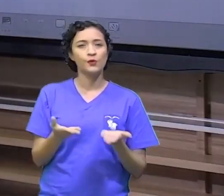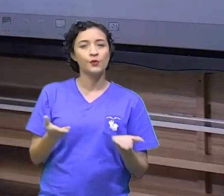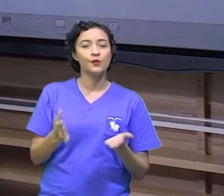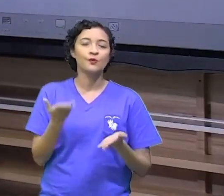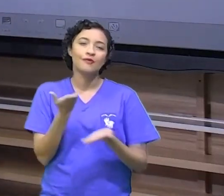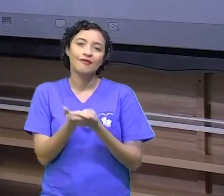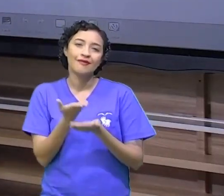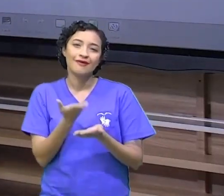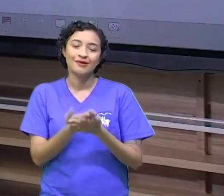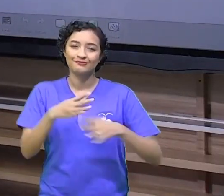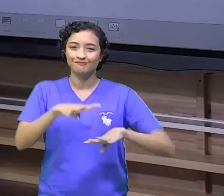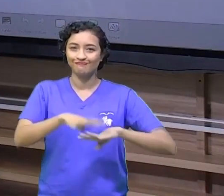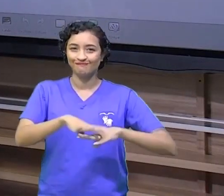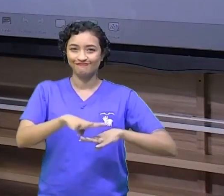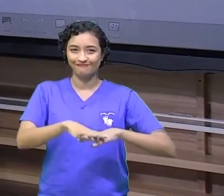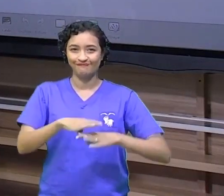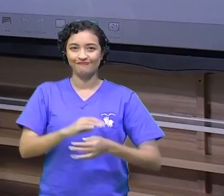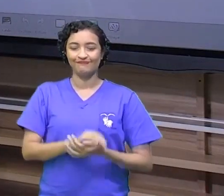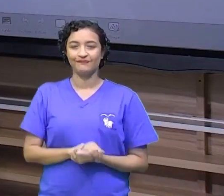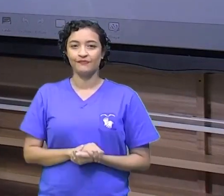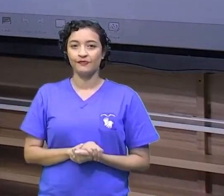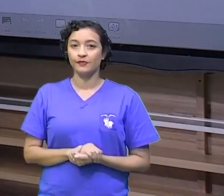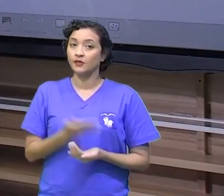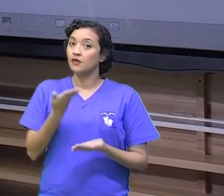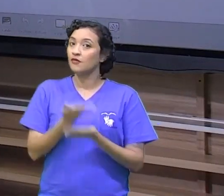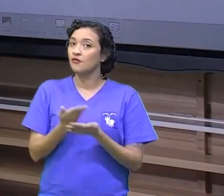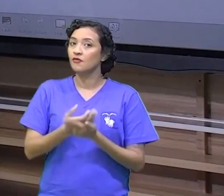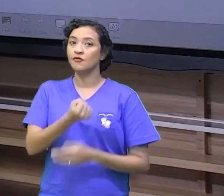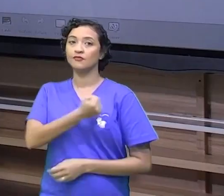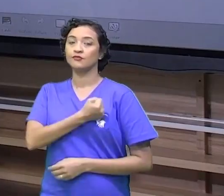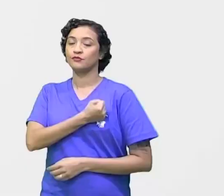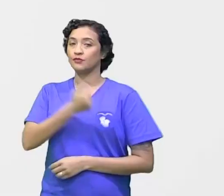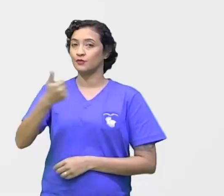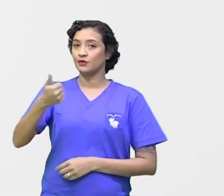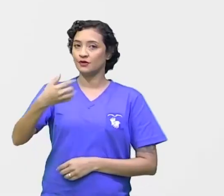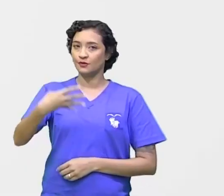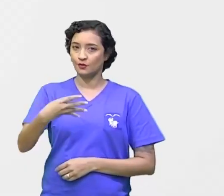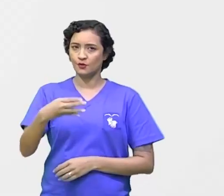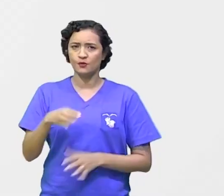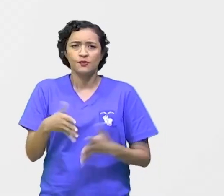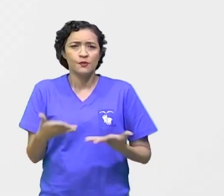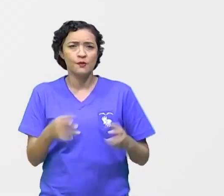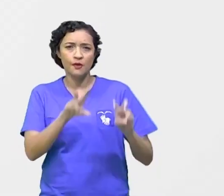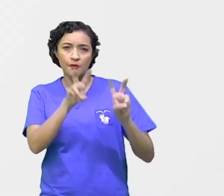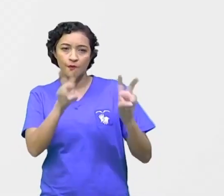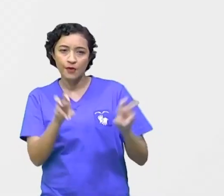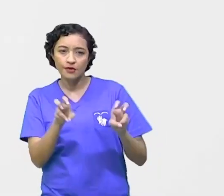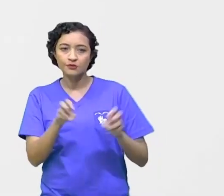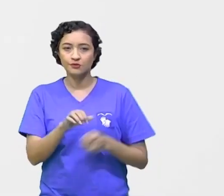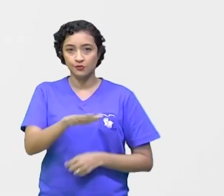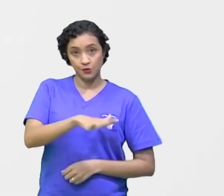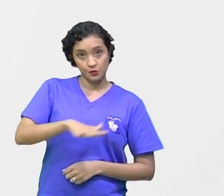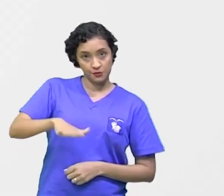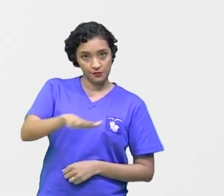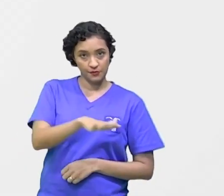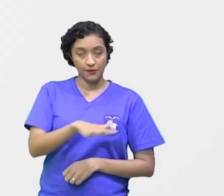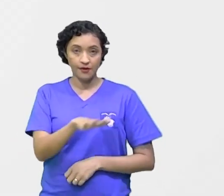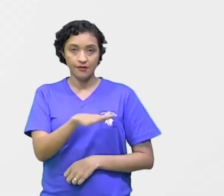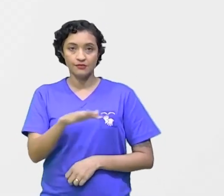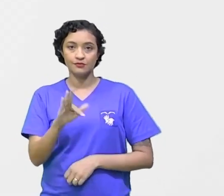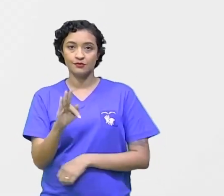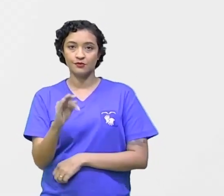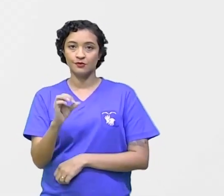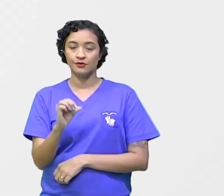estaremos aqui com mais uma aula de matemática é aula número 14 qual é o nosso eixo espaço e